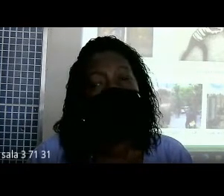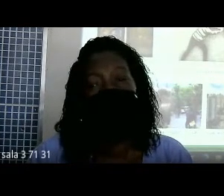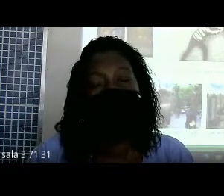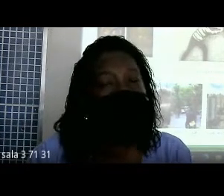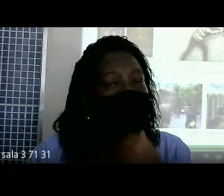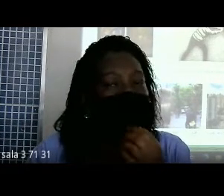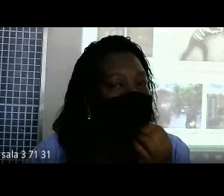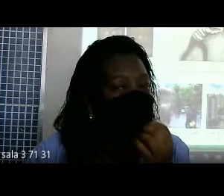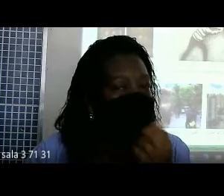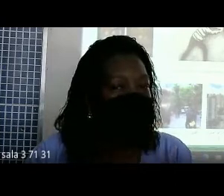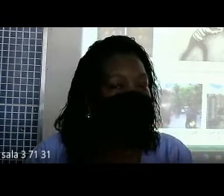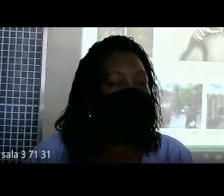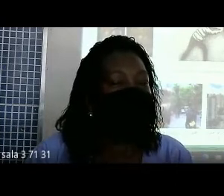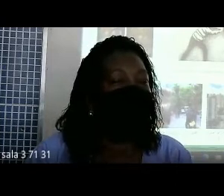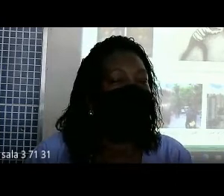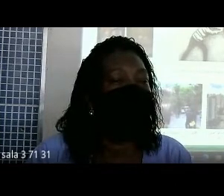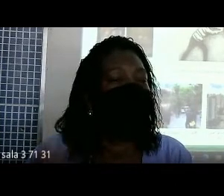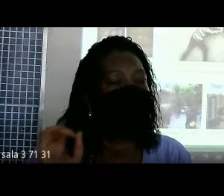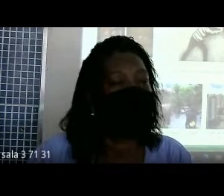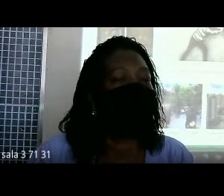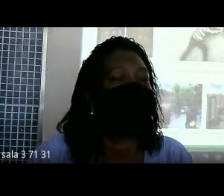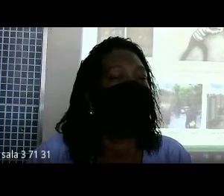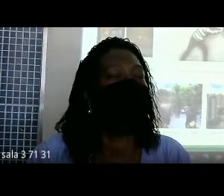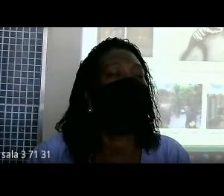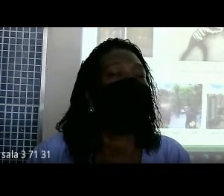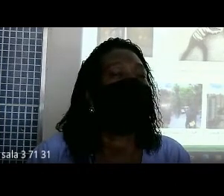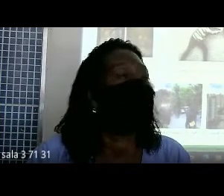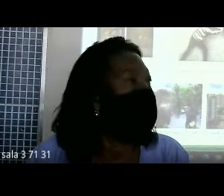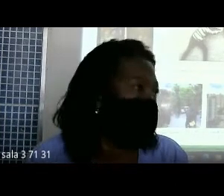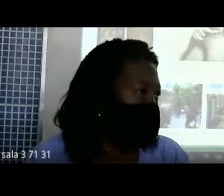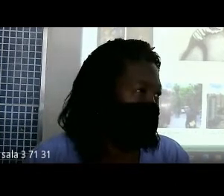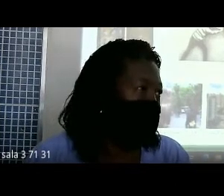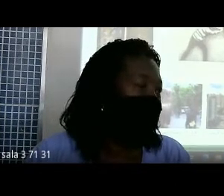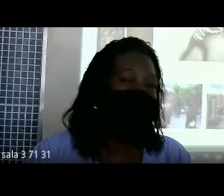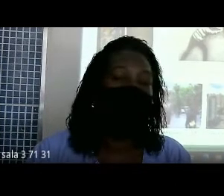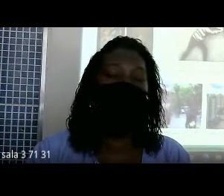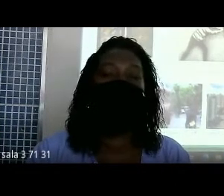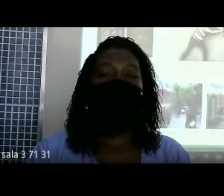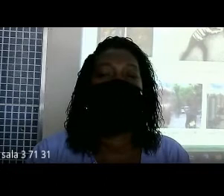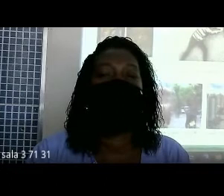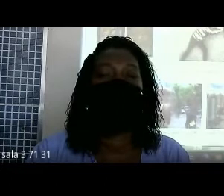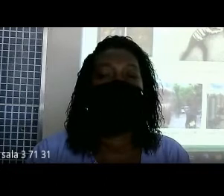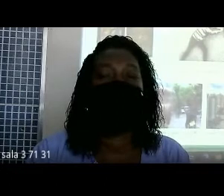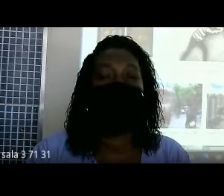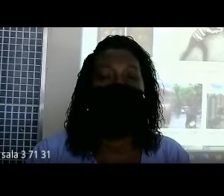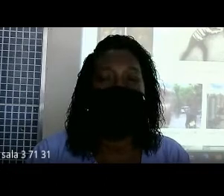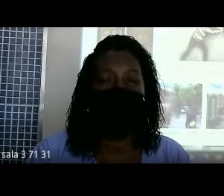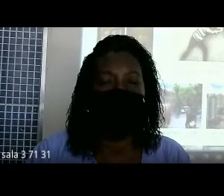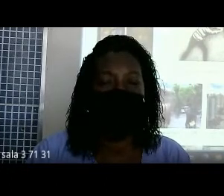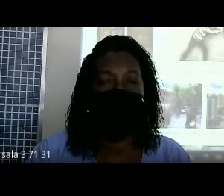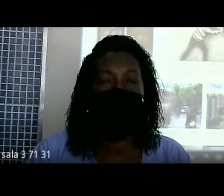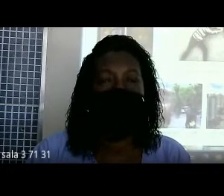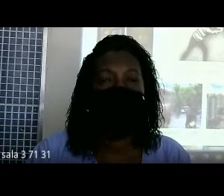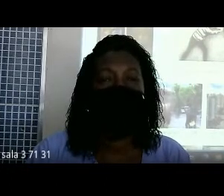alguém faz o mesmo desenho no muro e coloca. Não, tem uma. Ele tem um tipo de pintura própria. A gente na